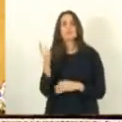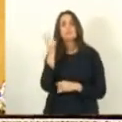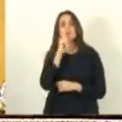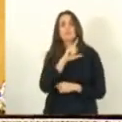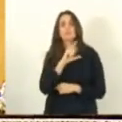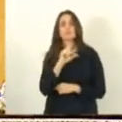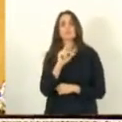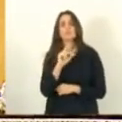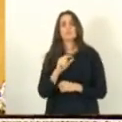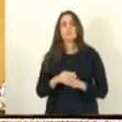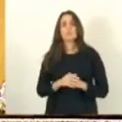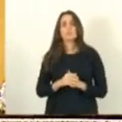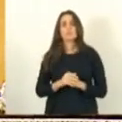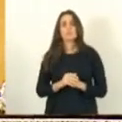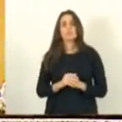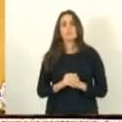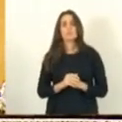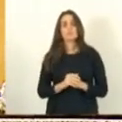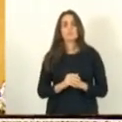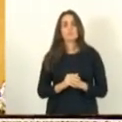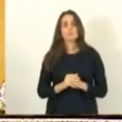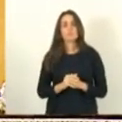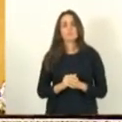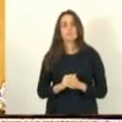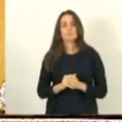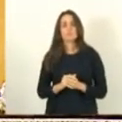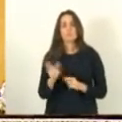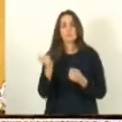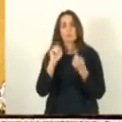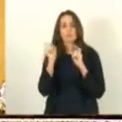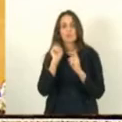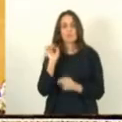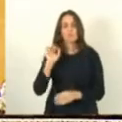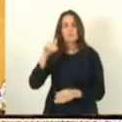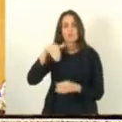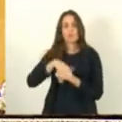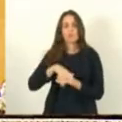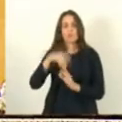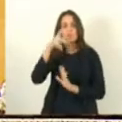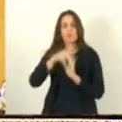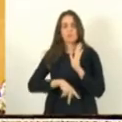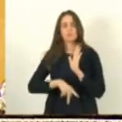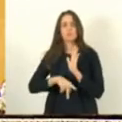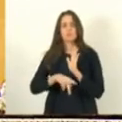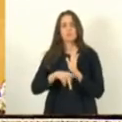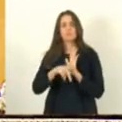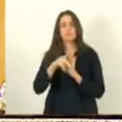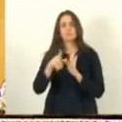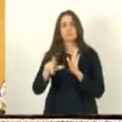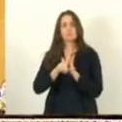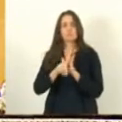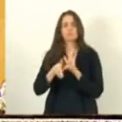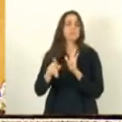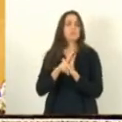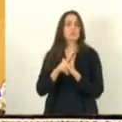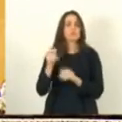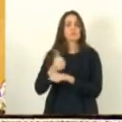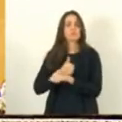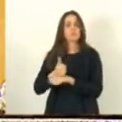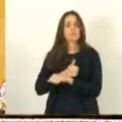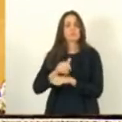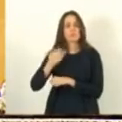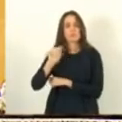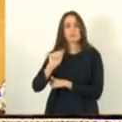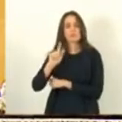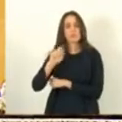possamos entrar numa extraordinária para votar o projeto dos agentes. Quero